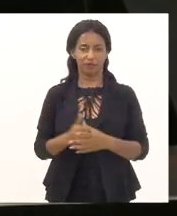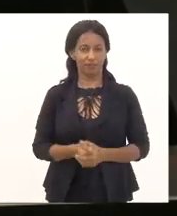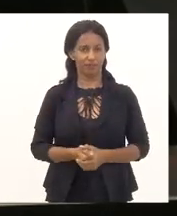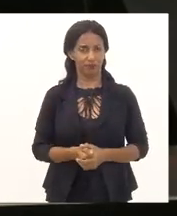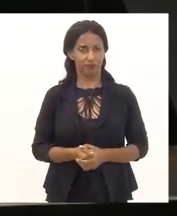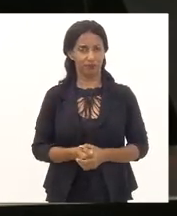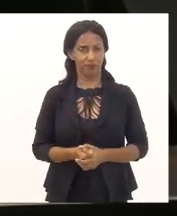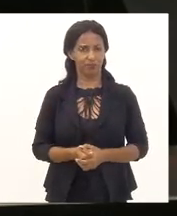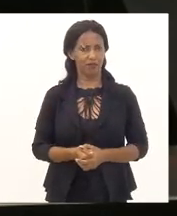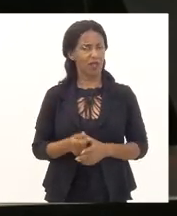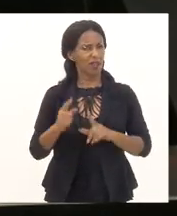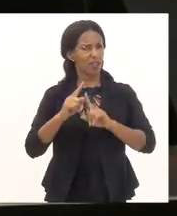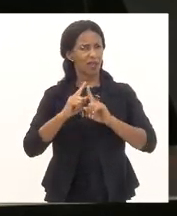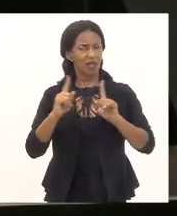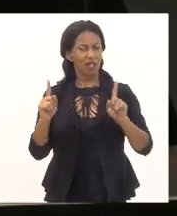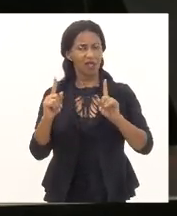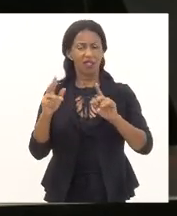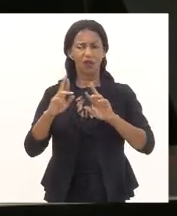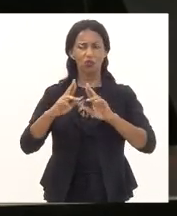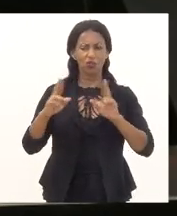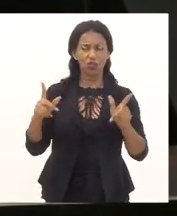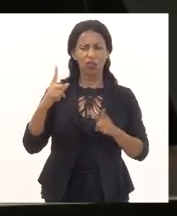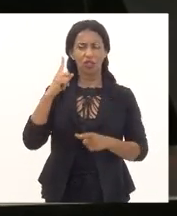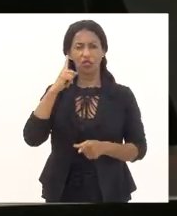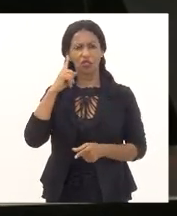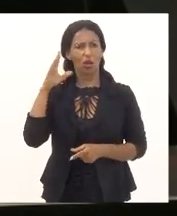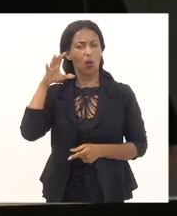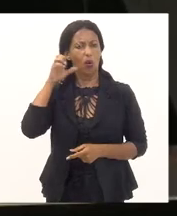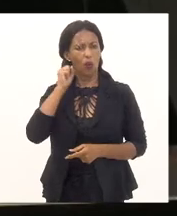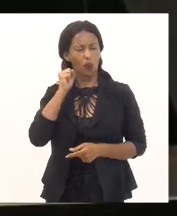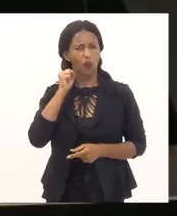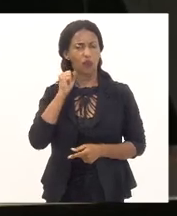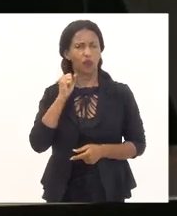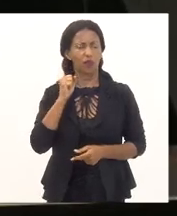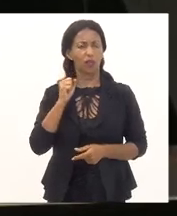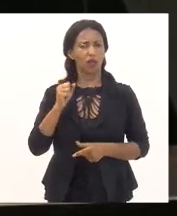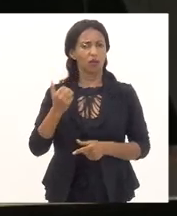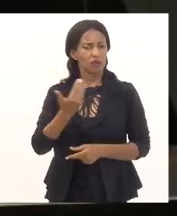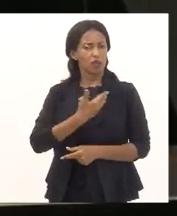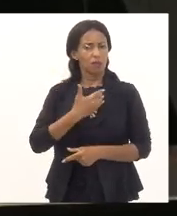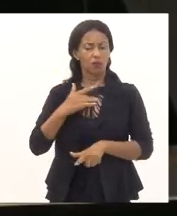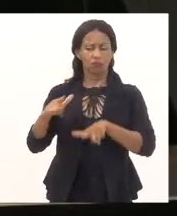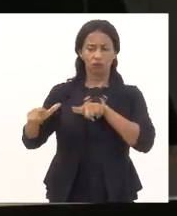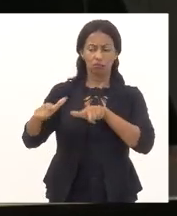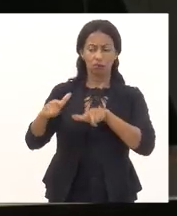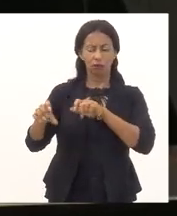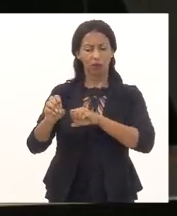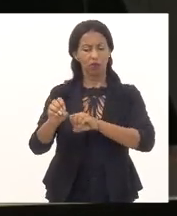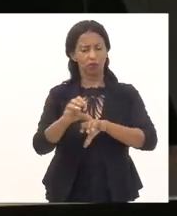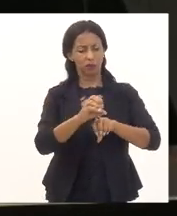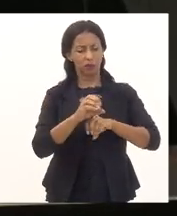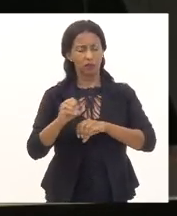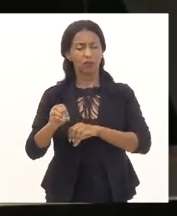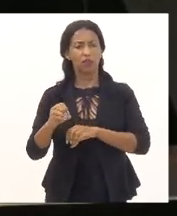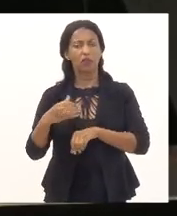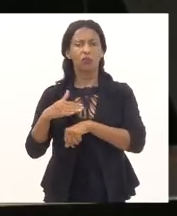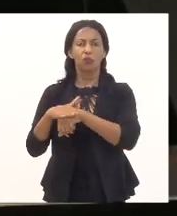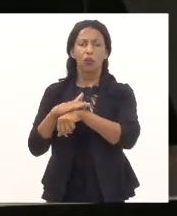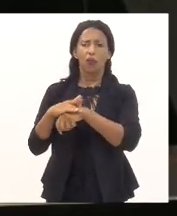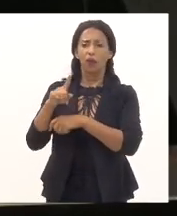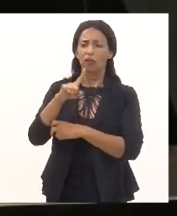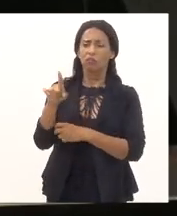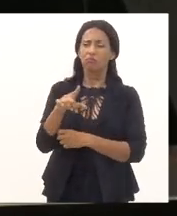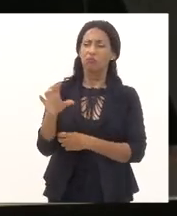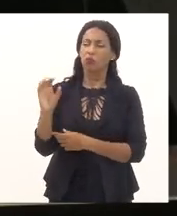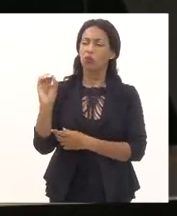E não obstante, ao ouvir os meus companheiros que militam na educação, eu fui conversar com a Zona Oeste. E eu vi uma frase